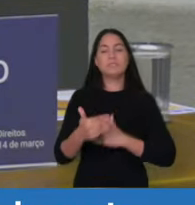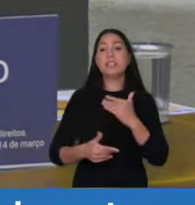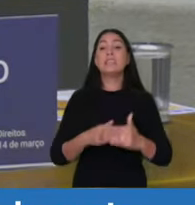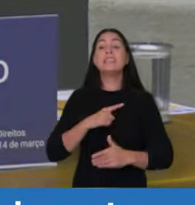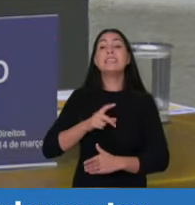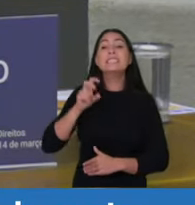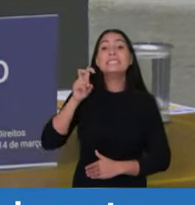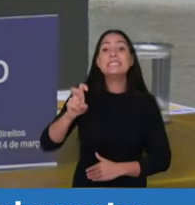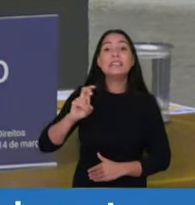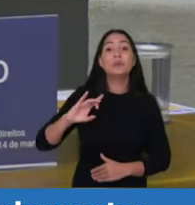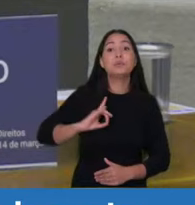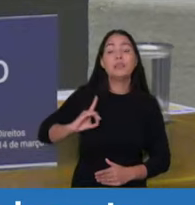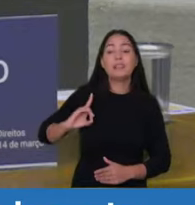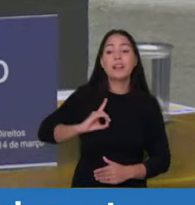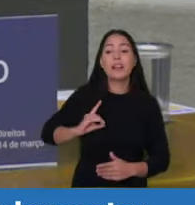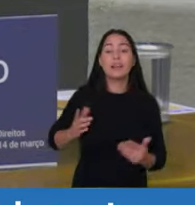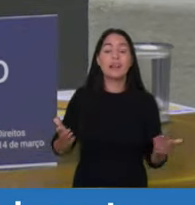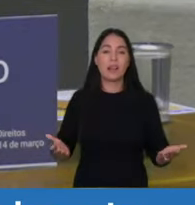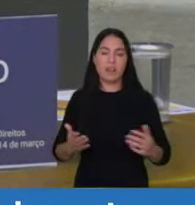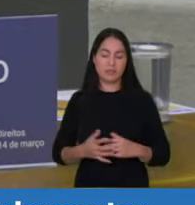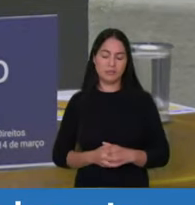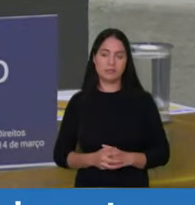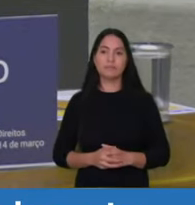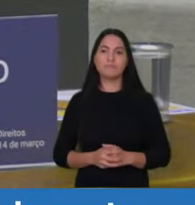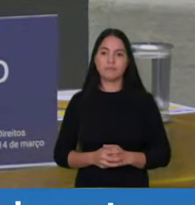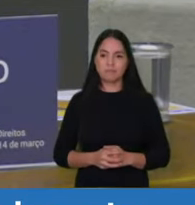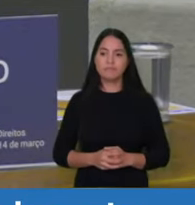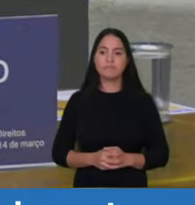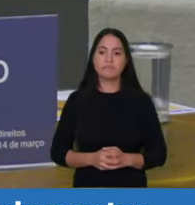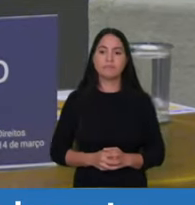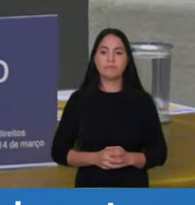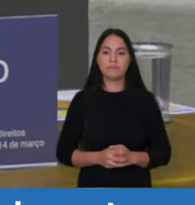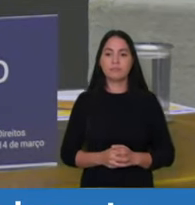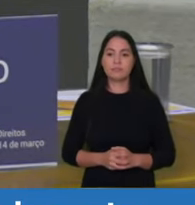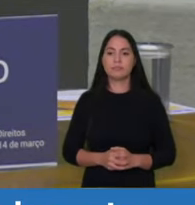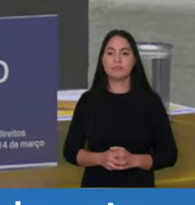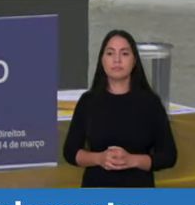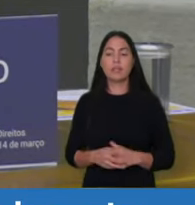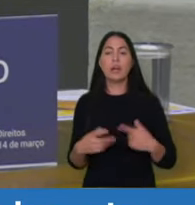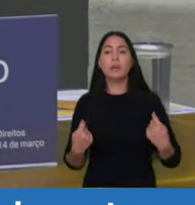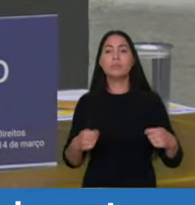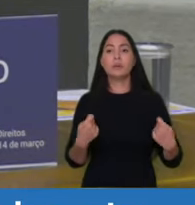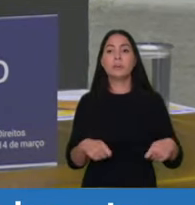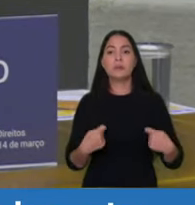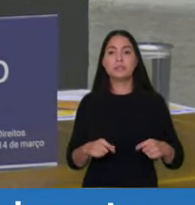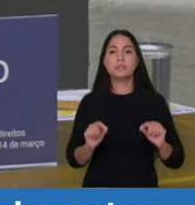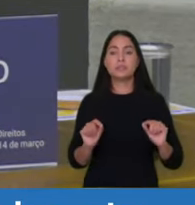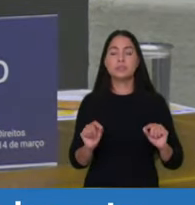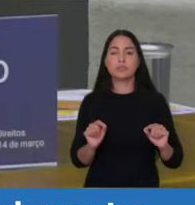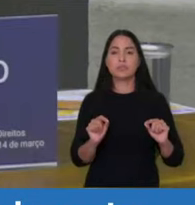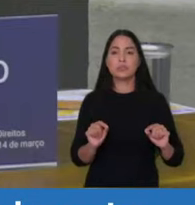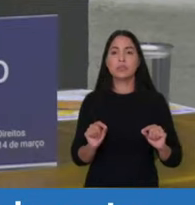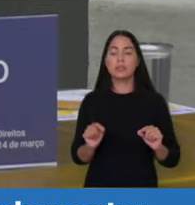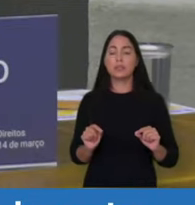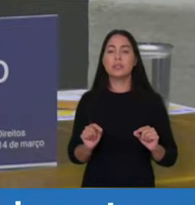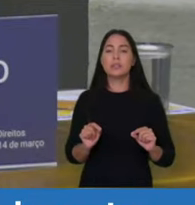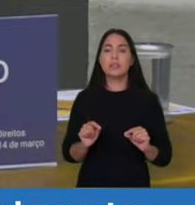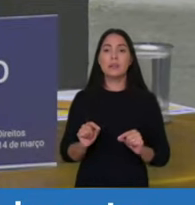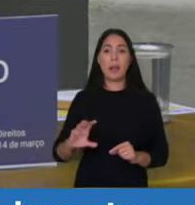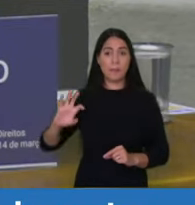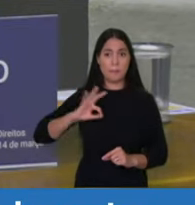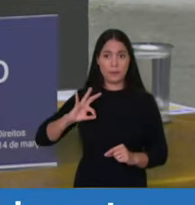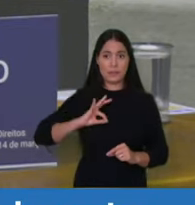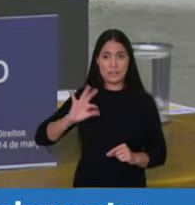tocaram esse inquérito. E foi preciso a intervenção de uma força-tarefa da Polícia